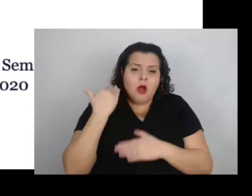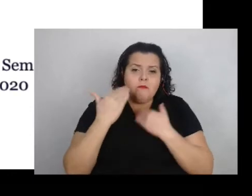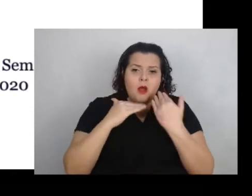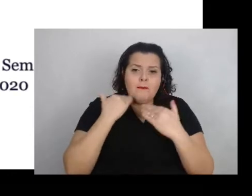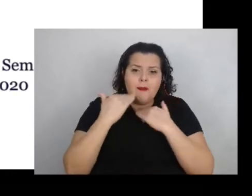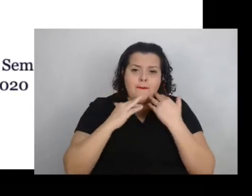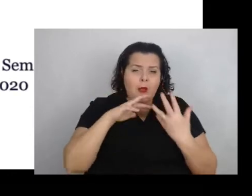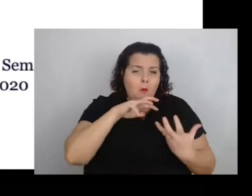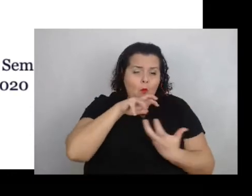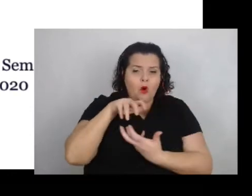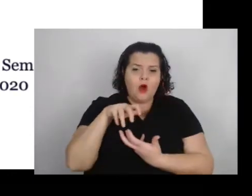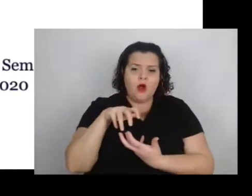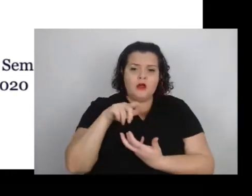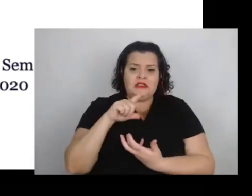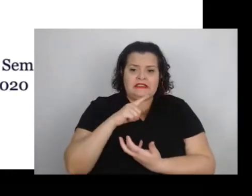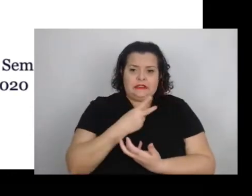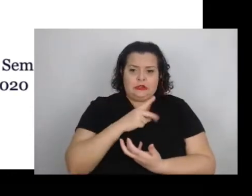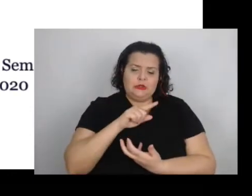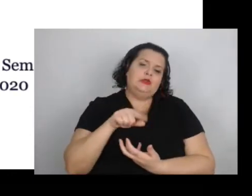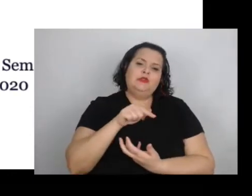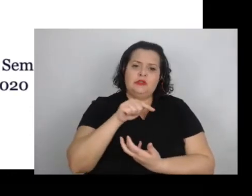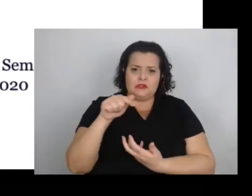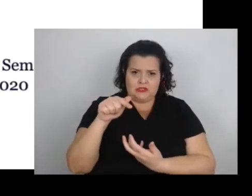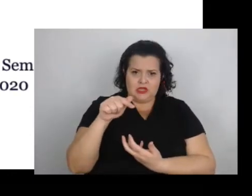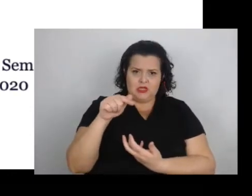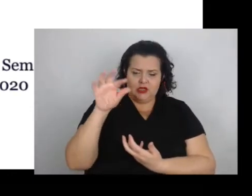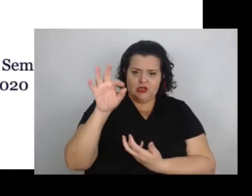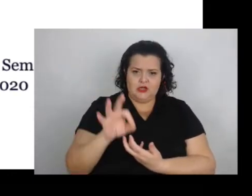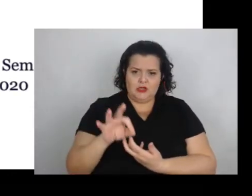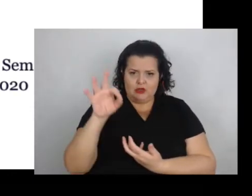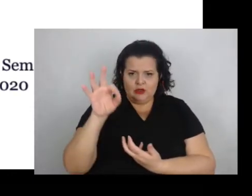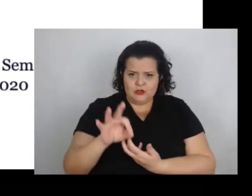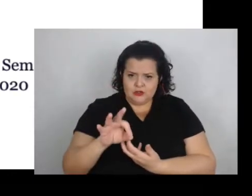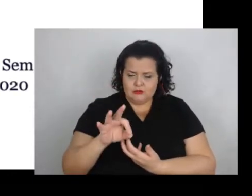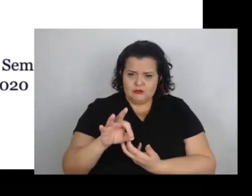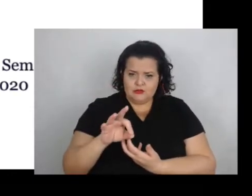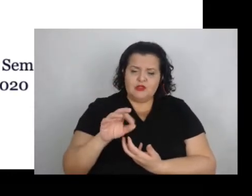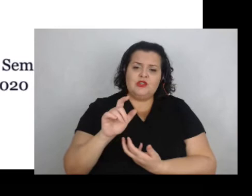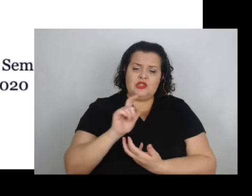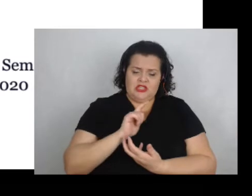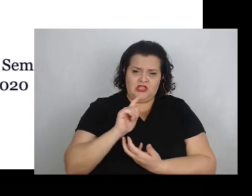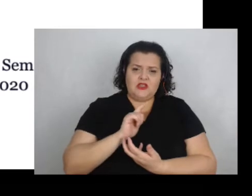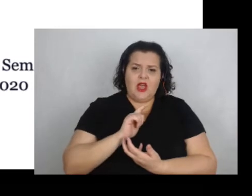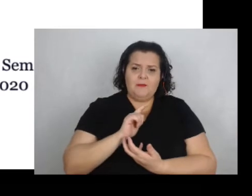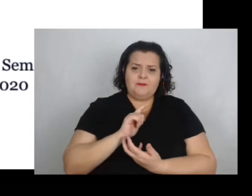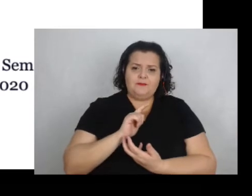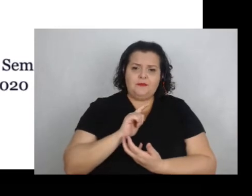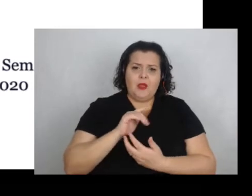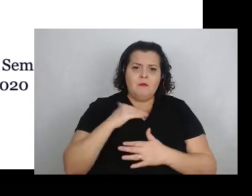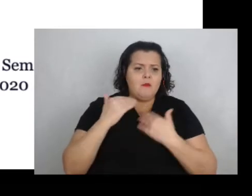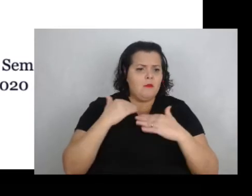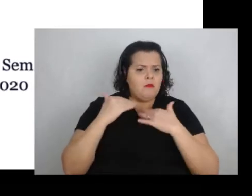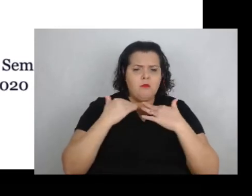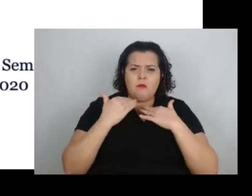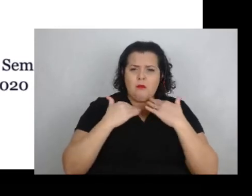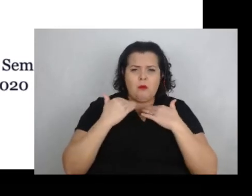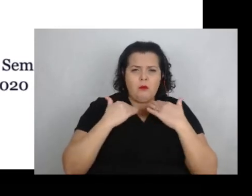temos 2,7% da população, mas contribuímos significativamente com o número de óbitos, estamos praticamente